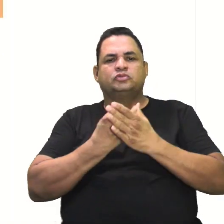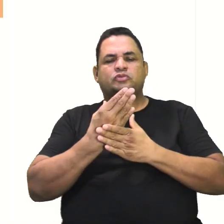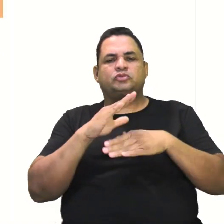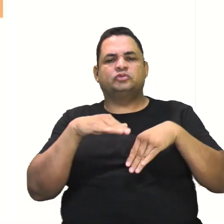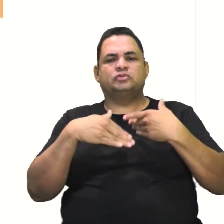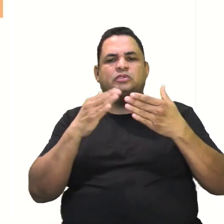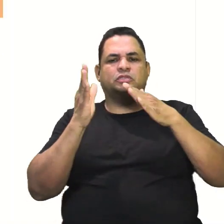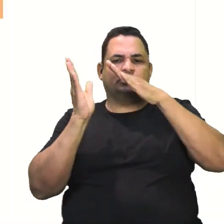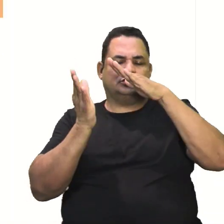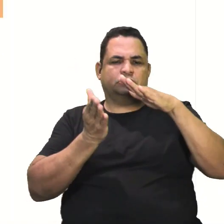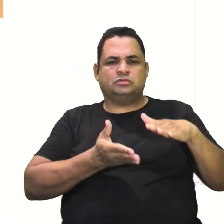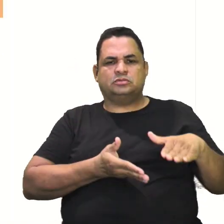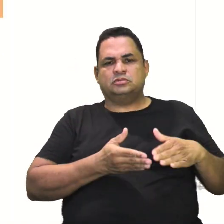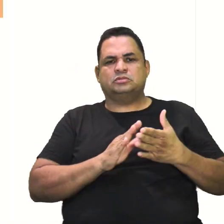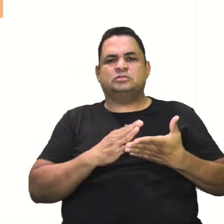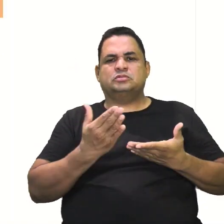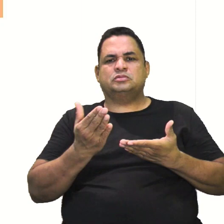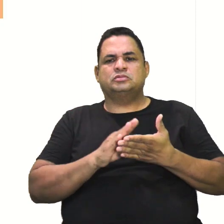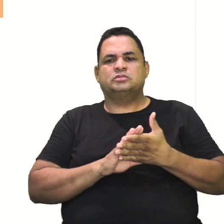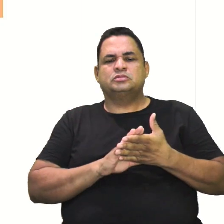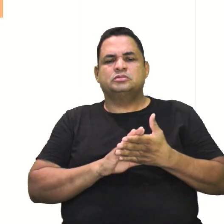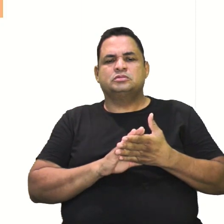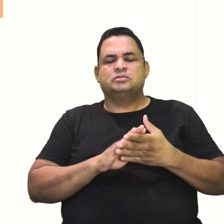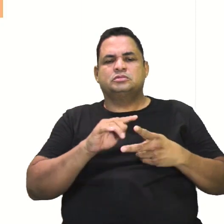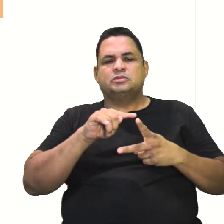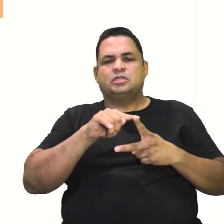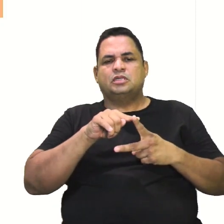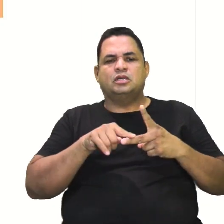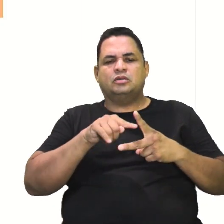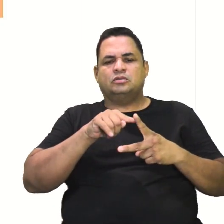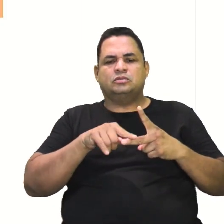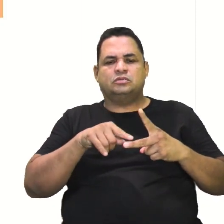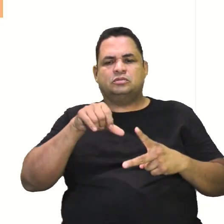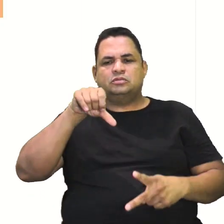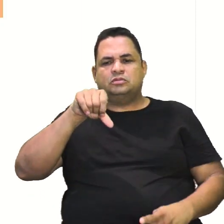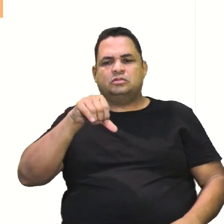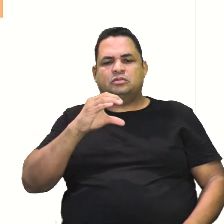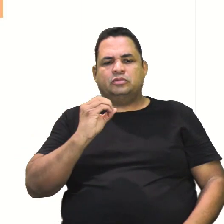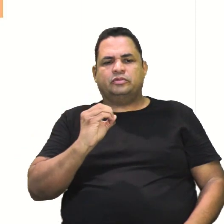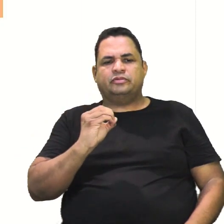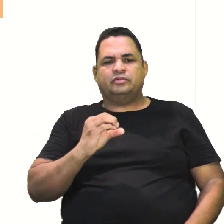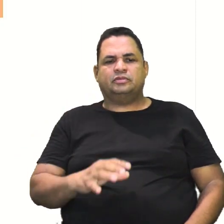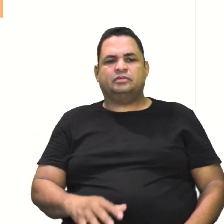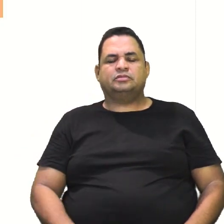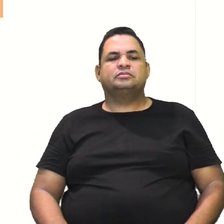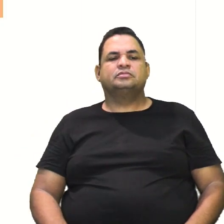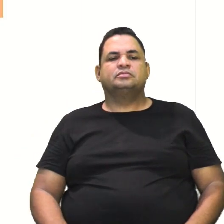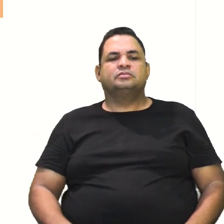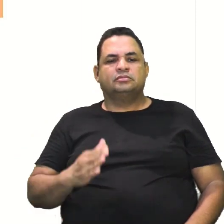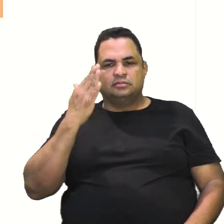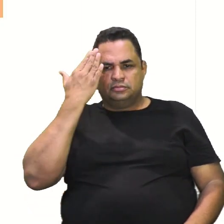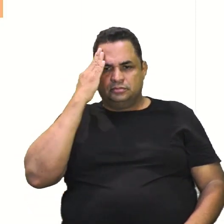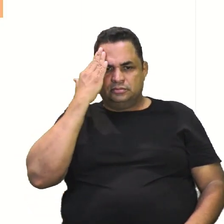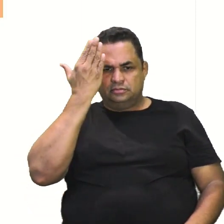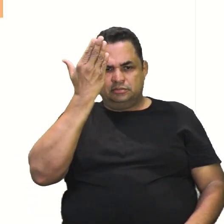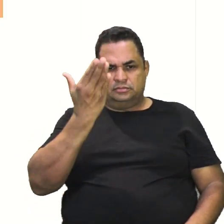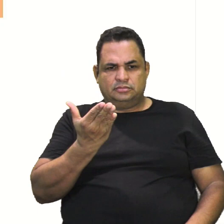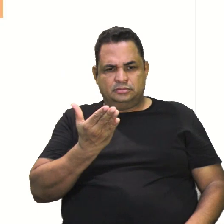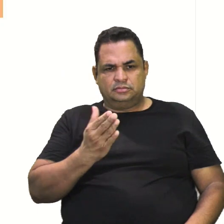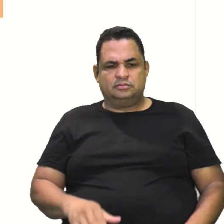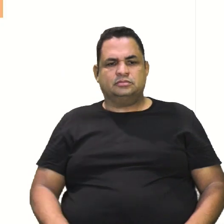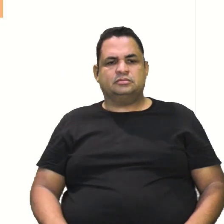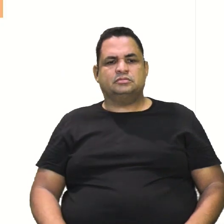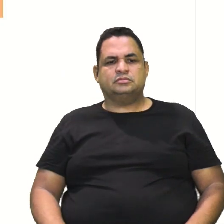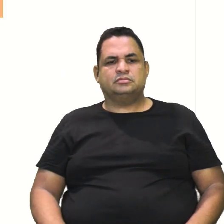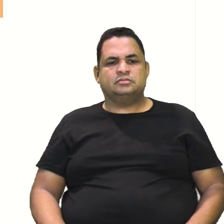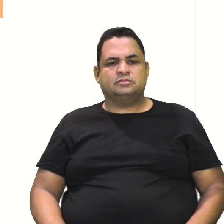que formam um ângulo. E a perpendicular é que forma ângulo de 90 graus. Ah, tá, entendi. Então, aquelas que ao mesmo